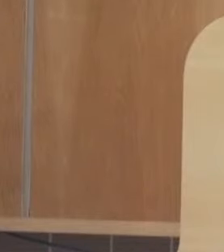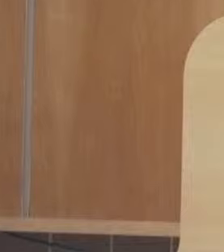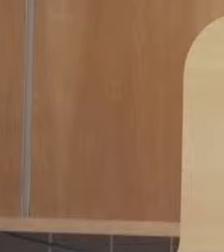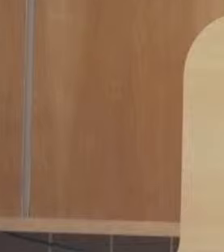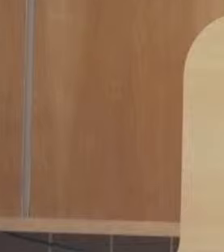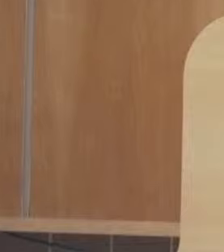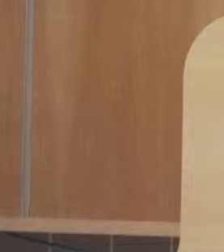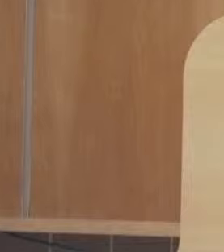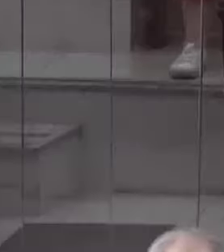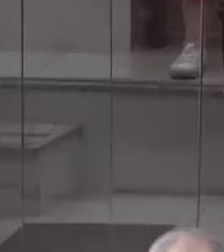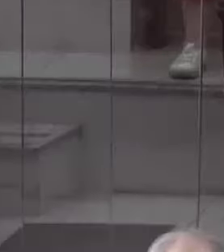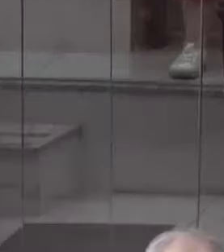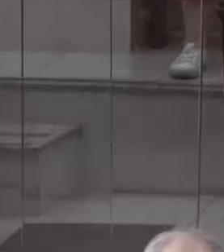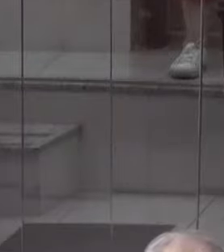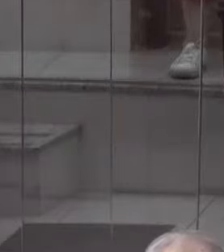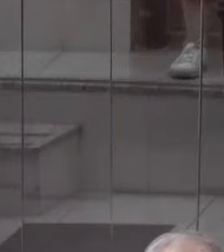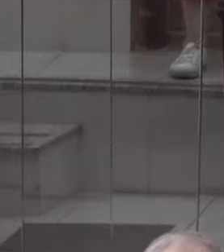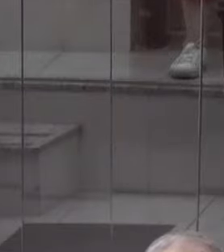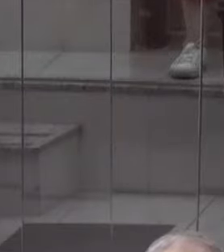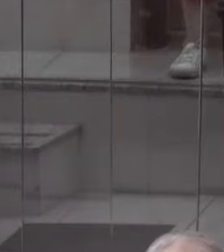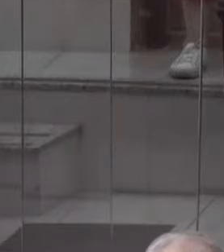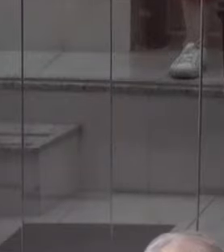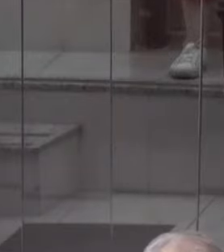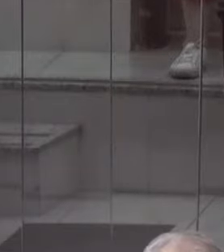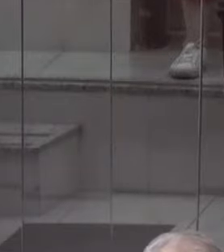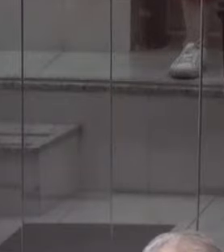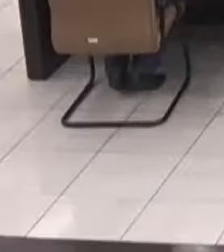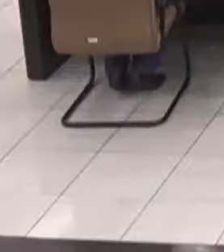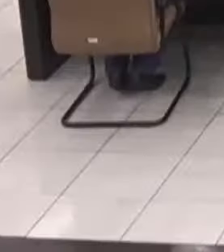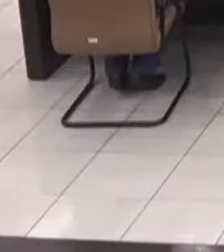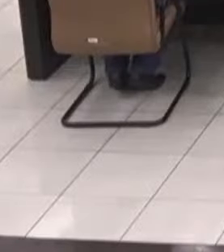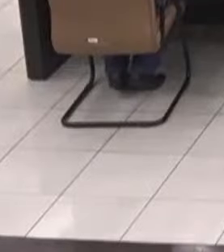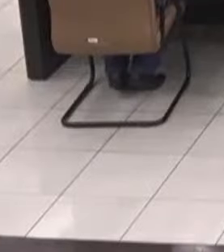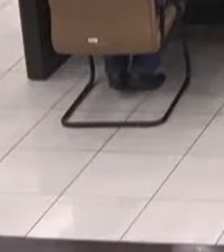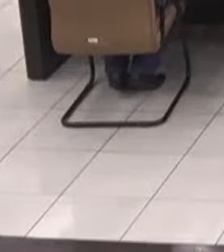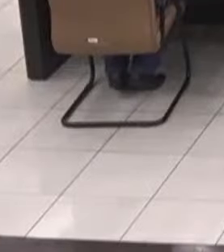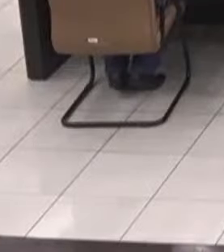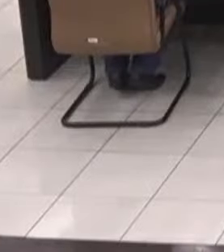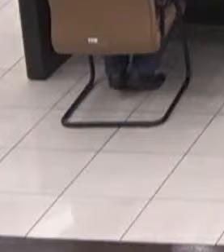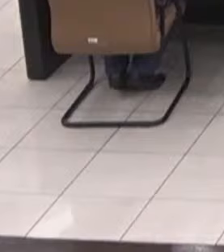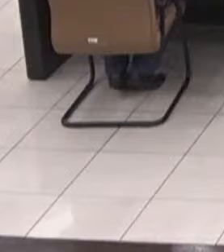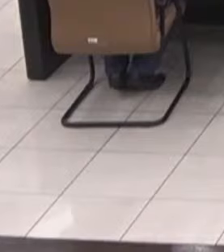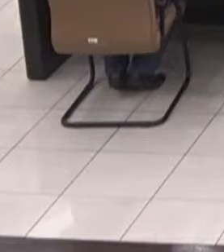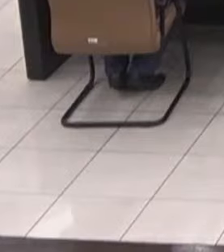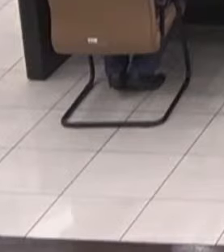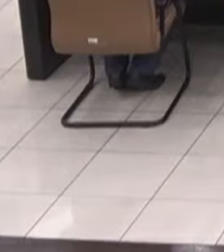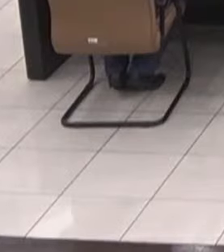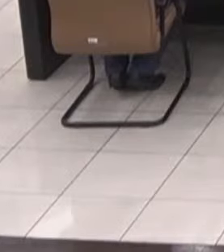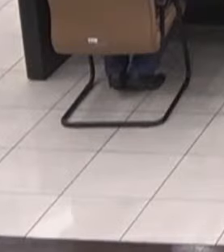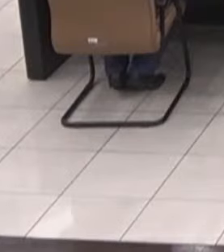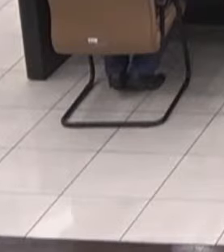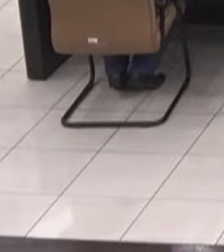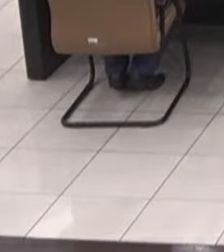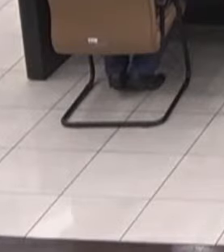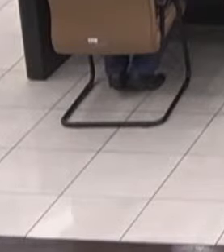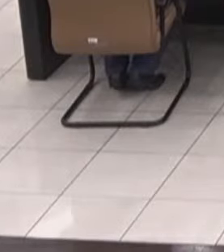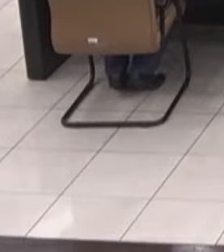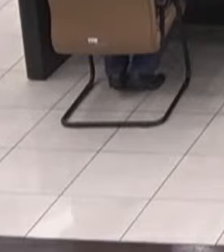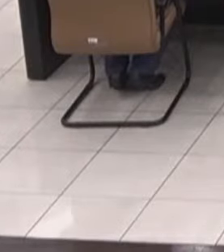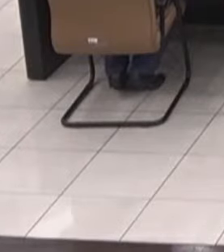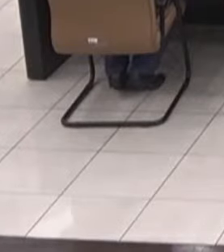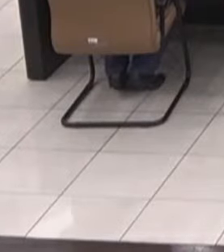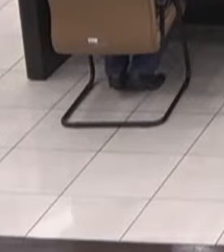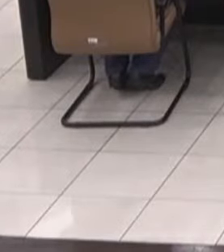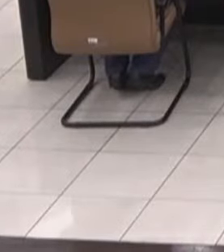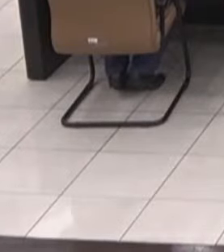historicamente. Parabéns. Vereador, me concede uma parte, já que ainda está no seu tempo, um segundo, que eu conversei com o presidente da Fundação, só para